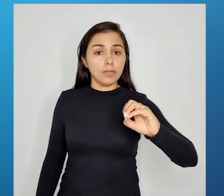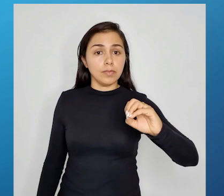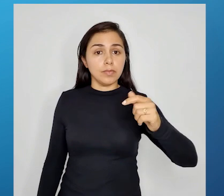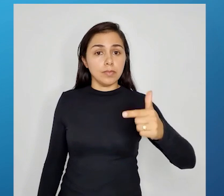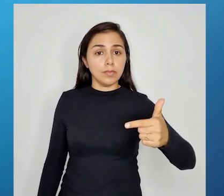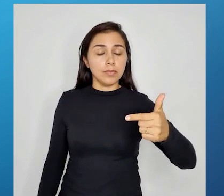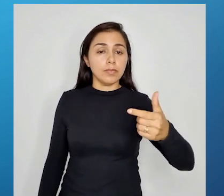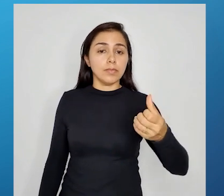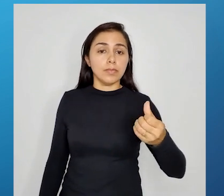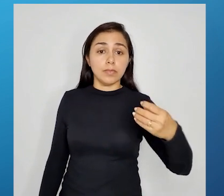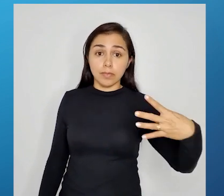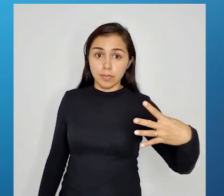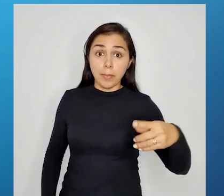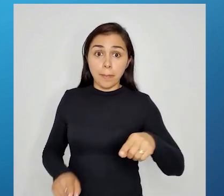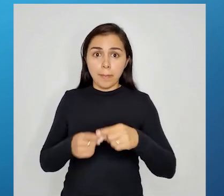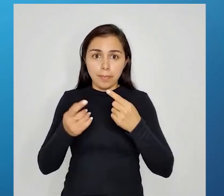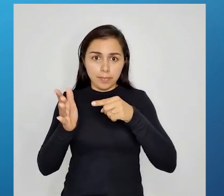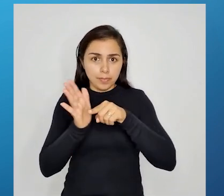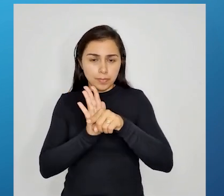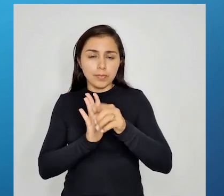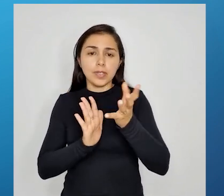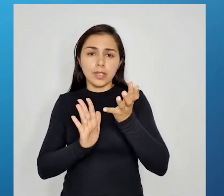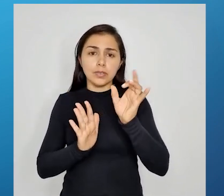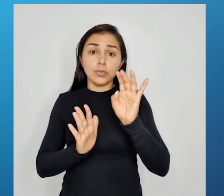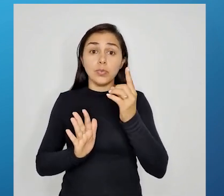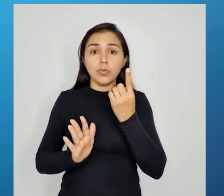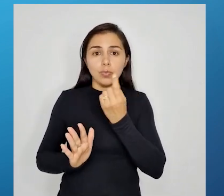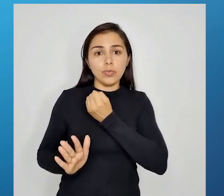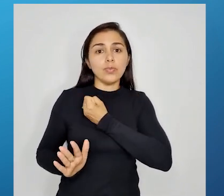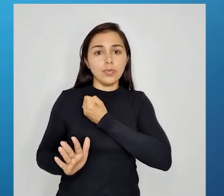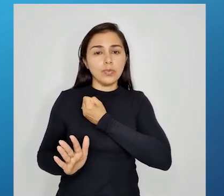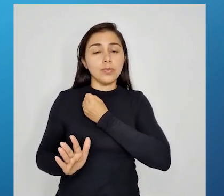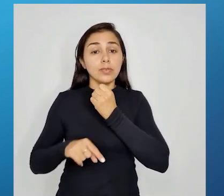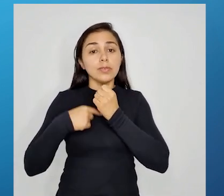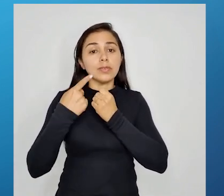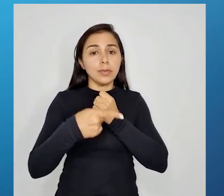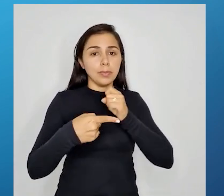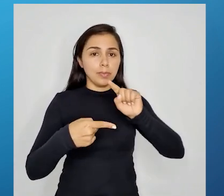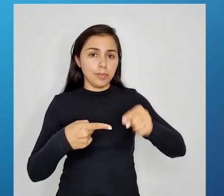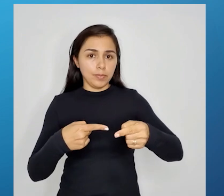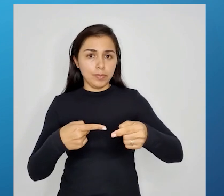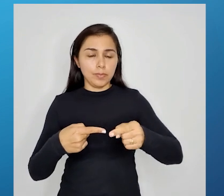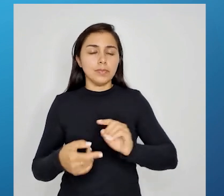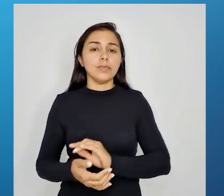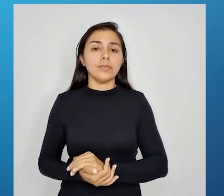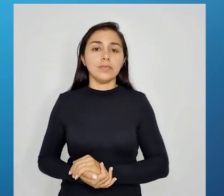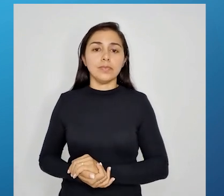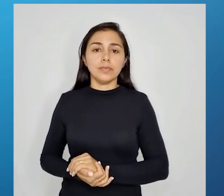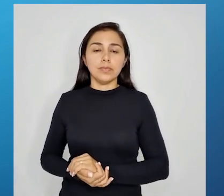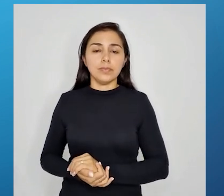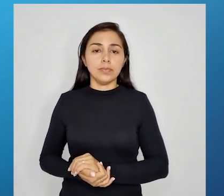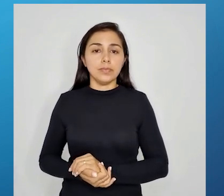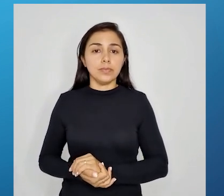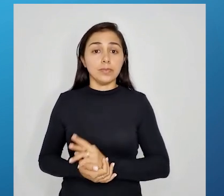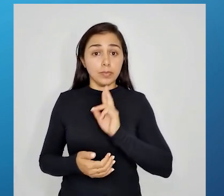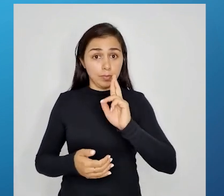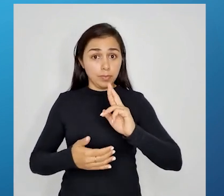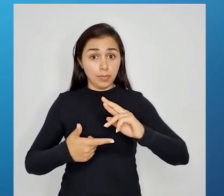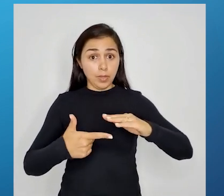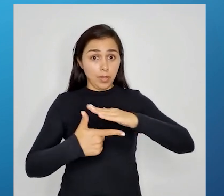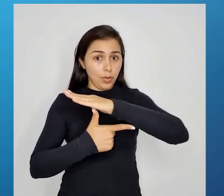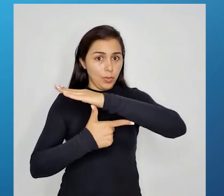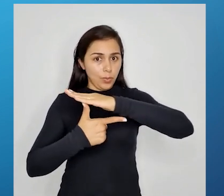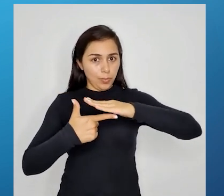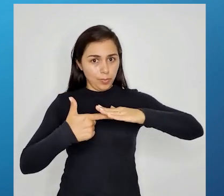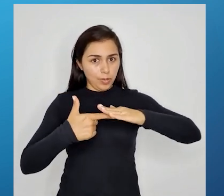0,0264 metros. Como a questão ela dava uma exigência, representar essa expressão com uma casa decimal, o comprimento da rampa deve